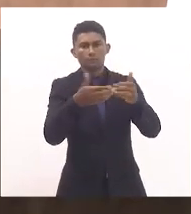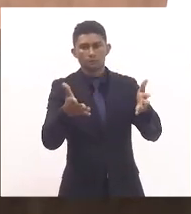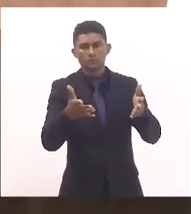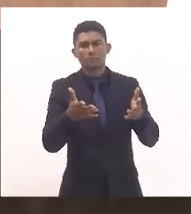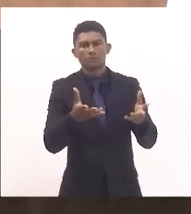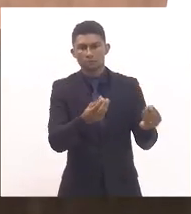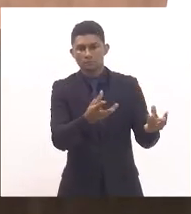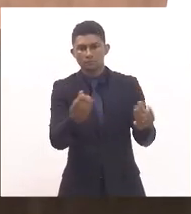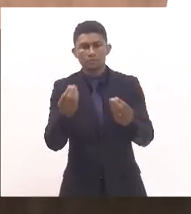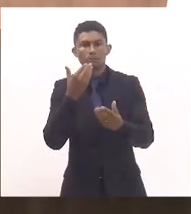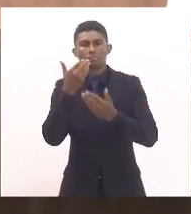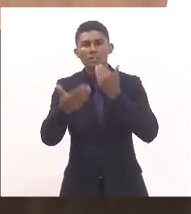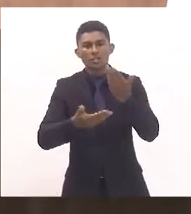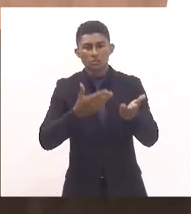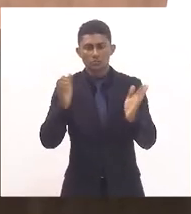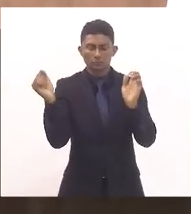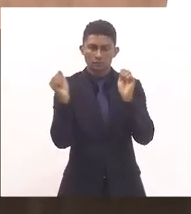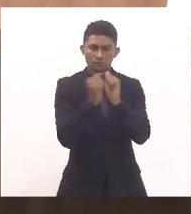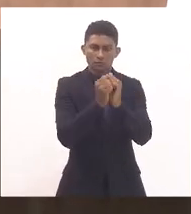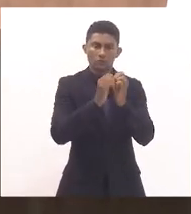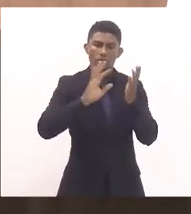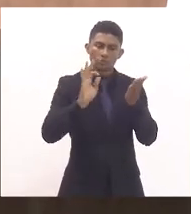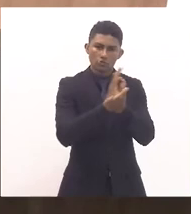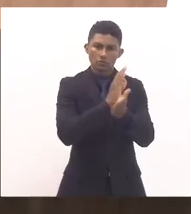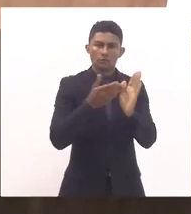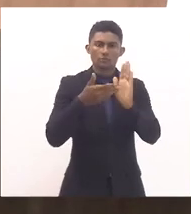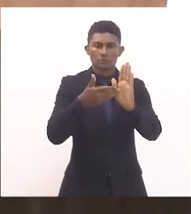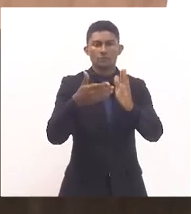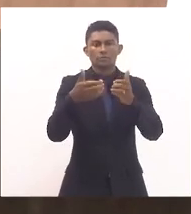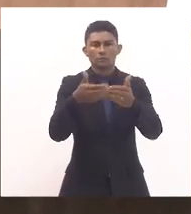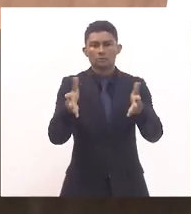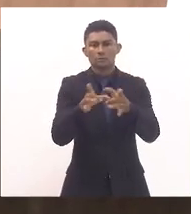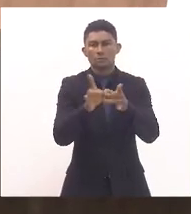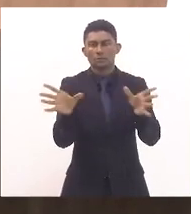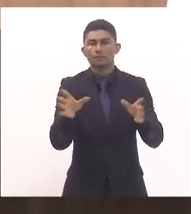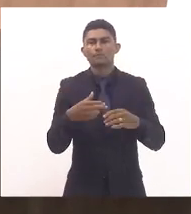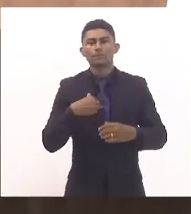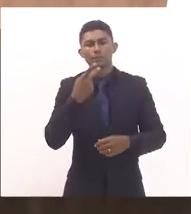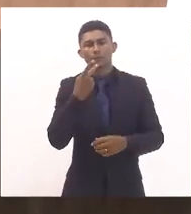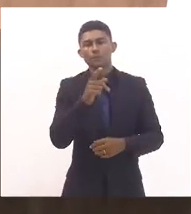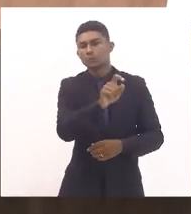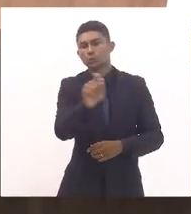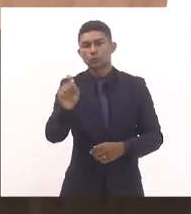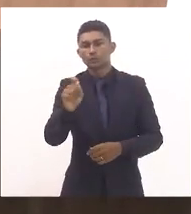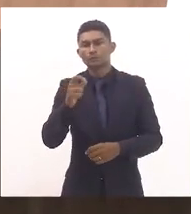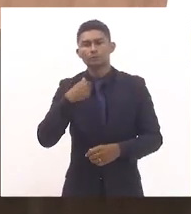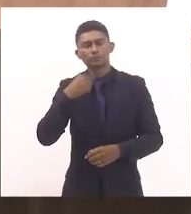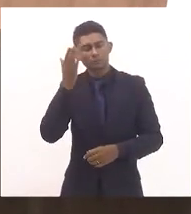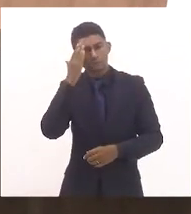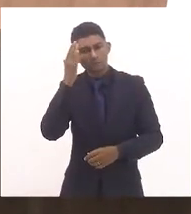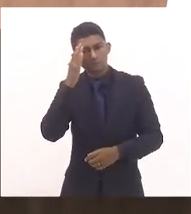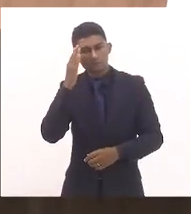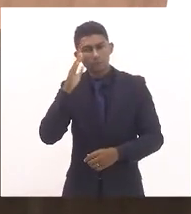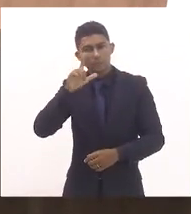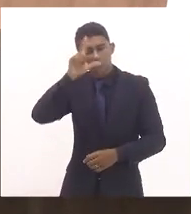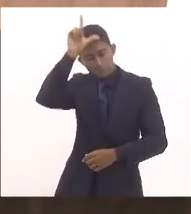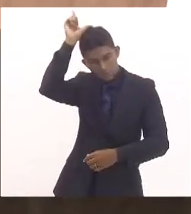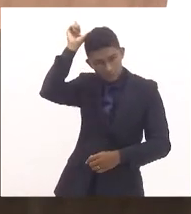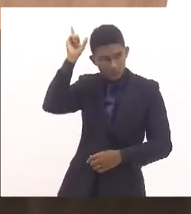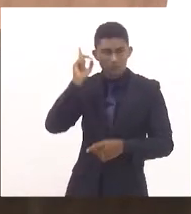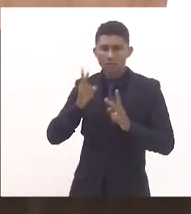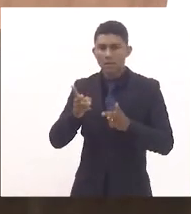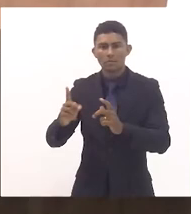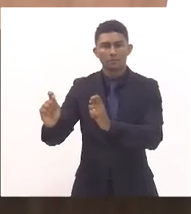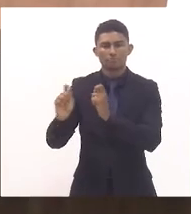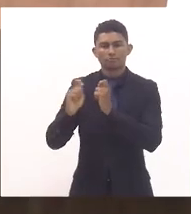no grupo. E está aberta a coautoria. Queria iniciar minha fala dizendo que eu entendo que a implicância do deputado Luiz Paulo nada mais